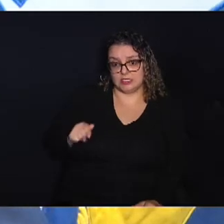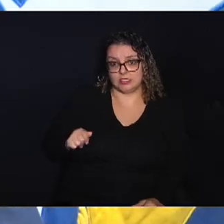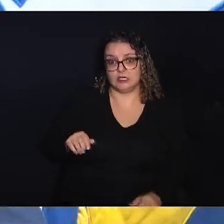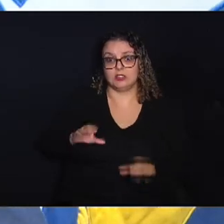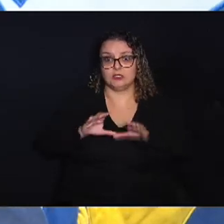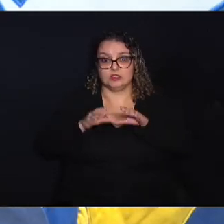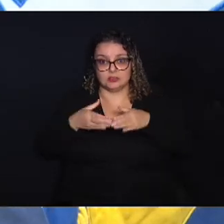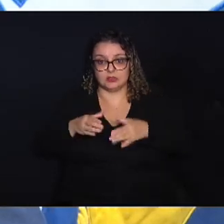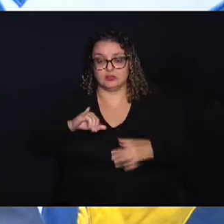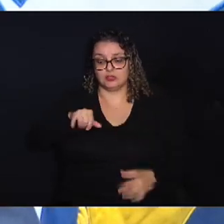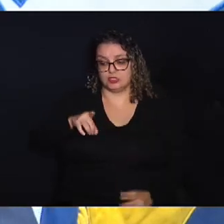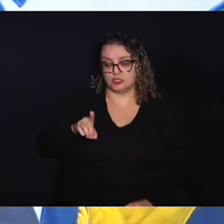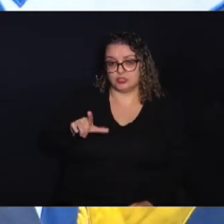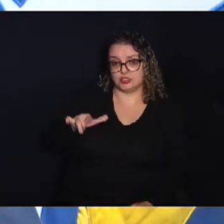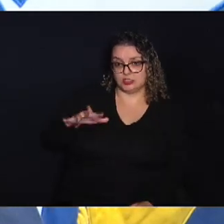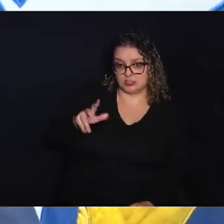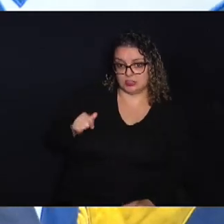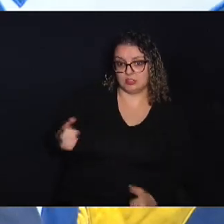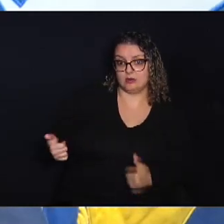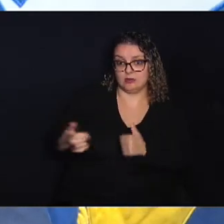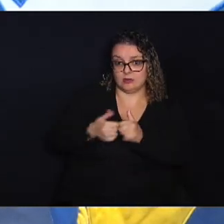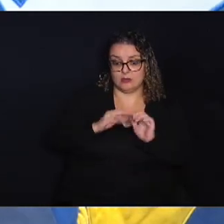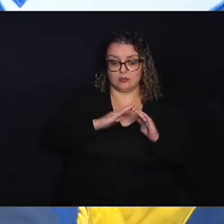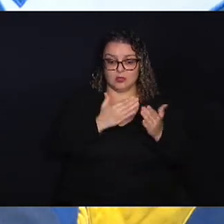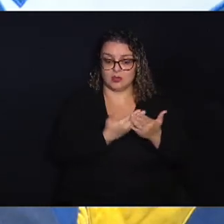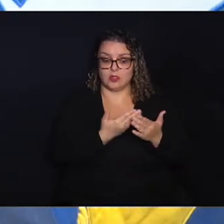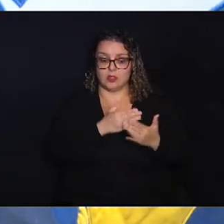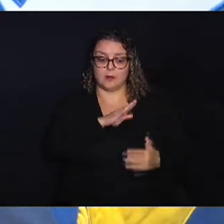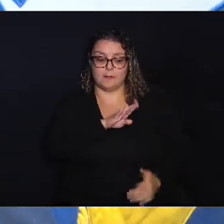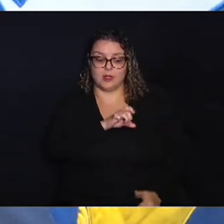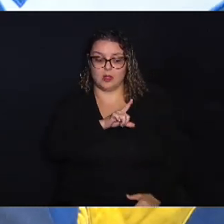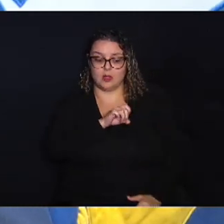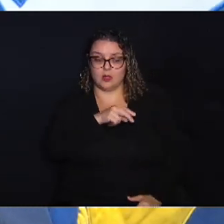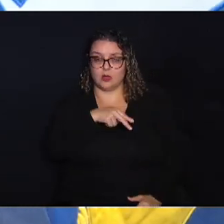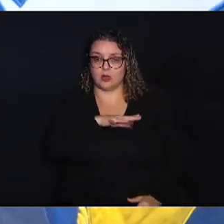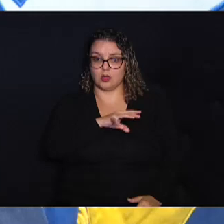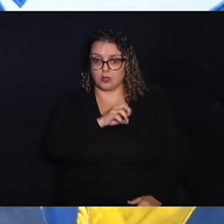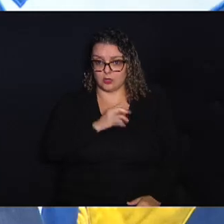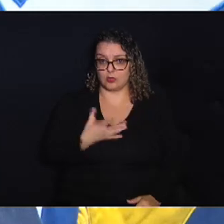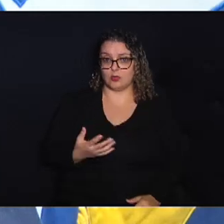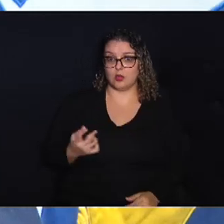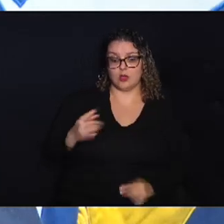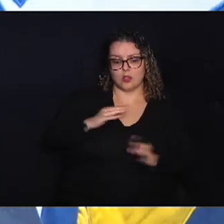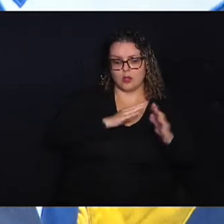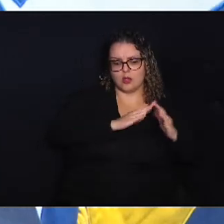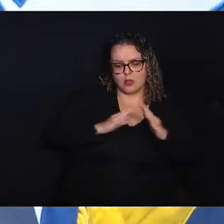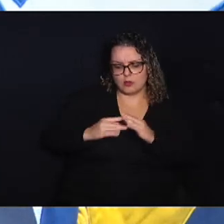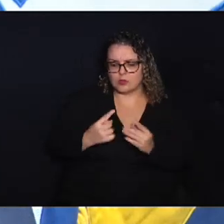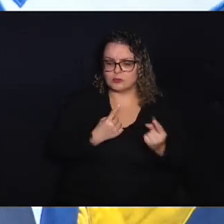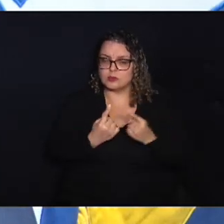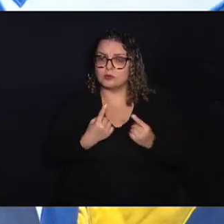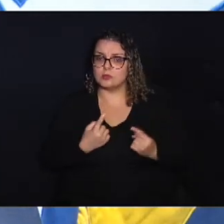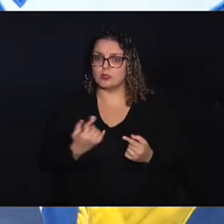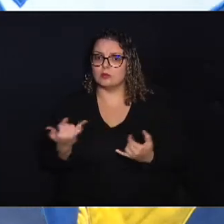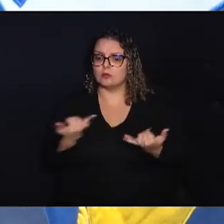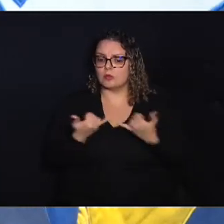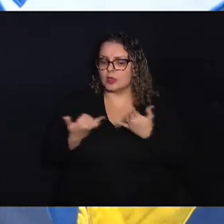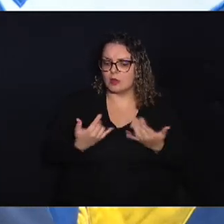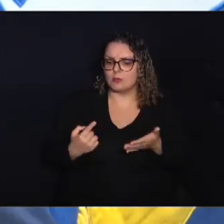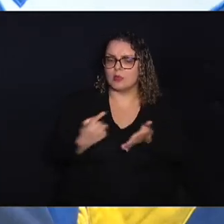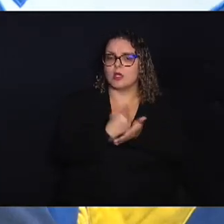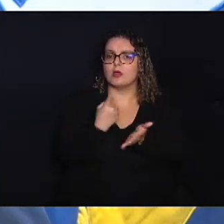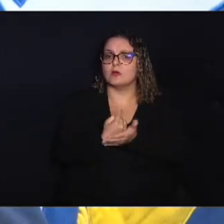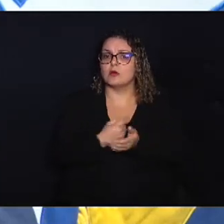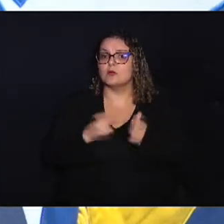ali do Jardim Líria, do lado do Colégio Belóquio, e onde moradores me procuraram questionando a possibilidade